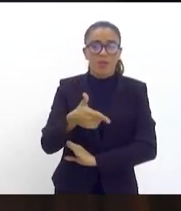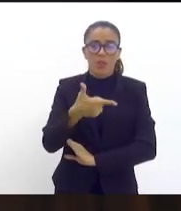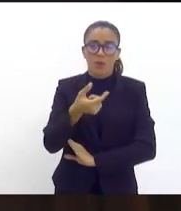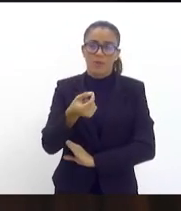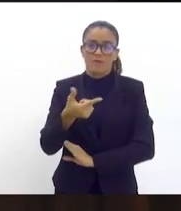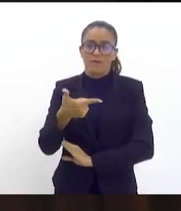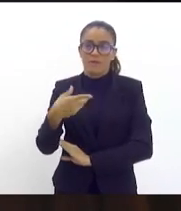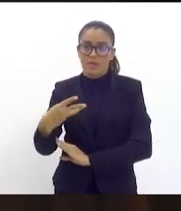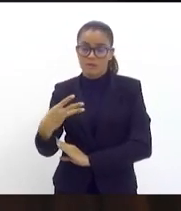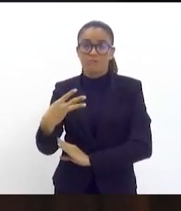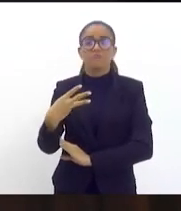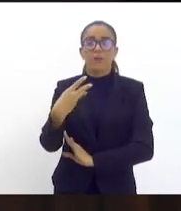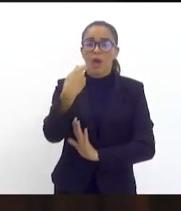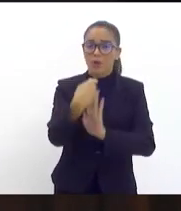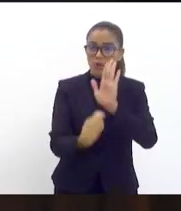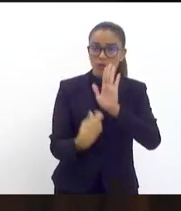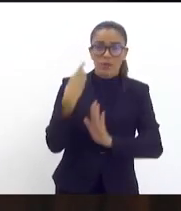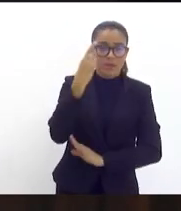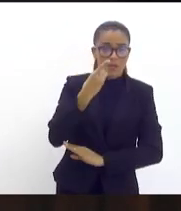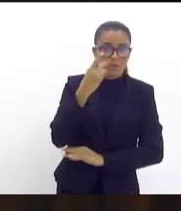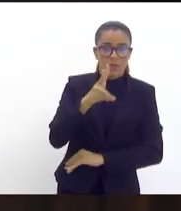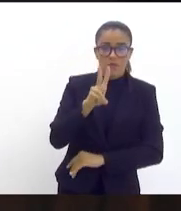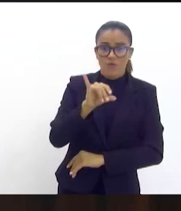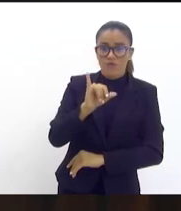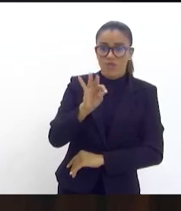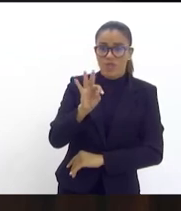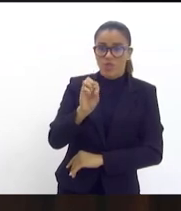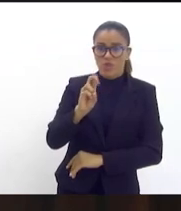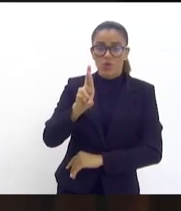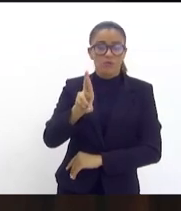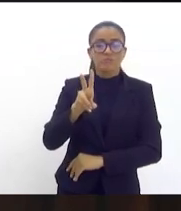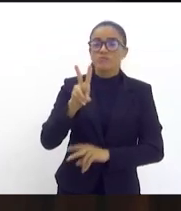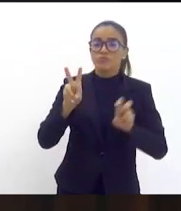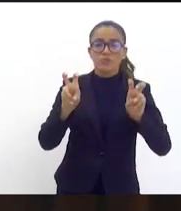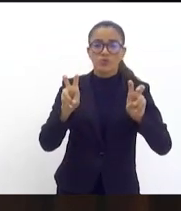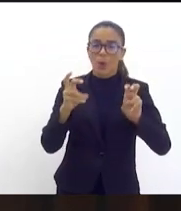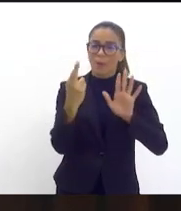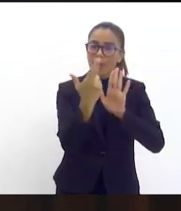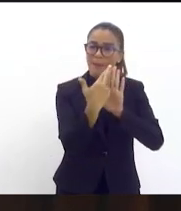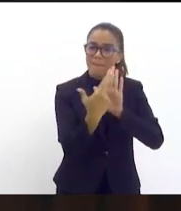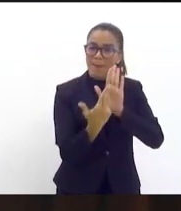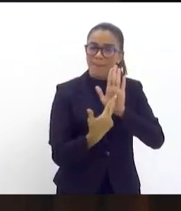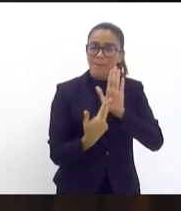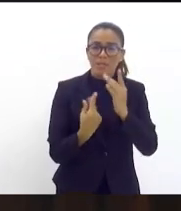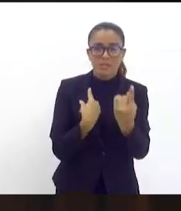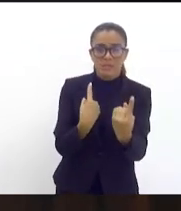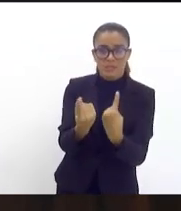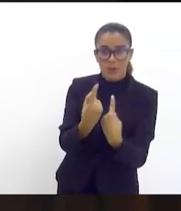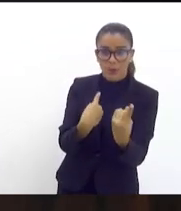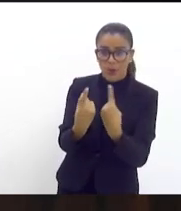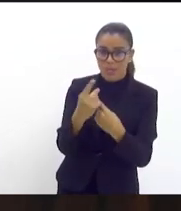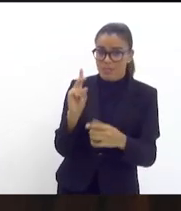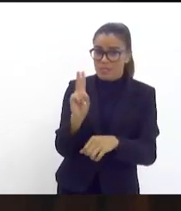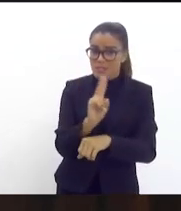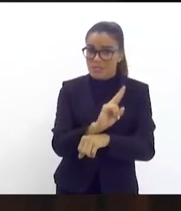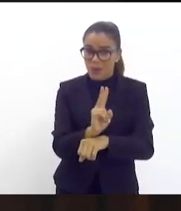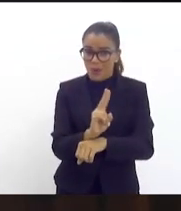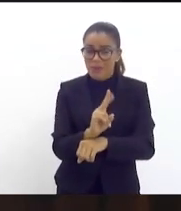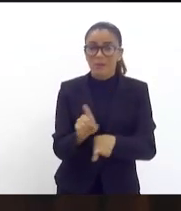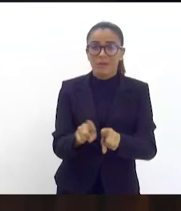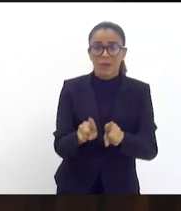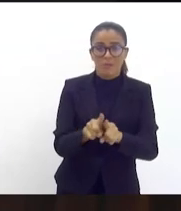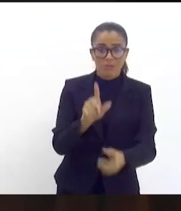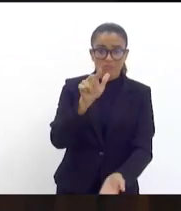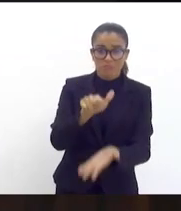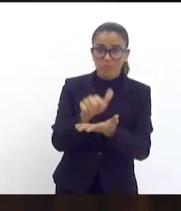276-2023, de autoria do deputado Vitor Júnior, que institui critérios para circulação, segurança e